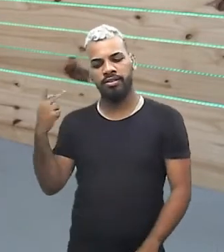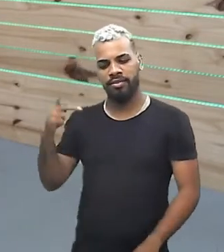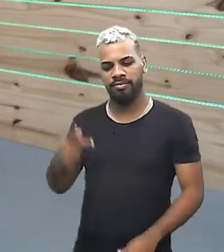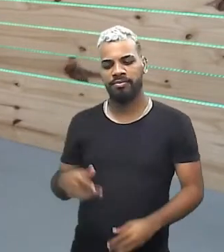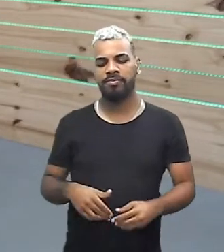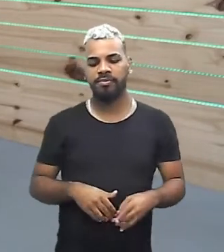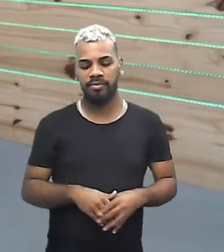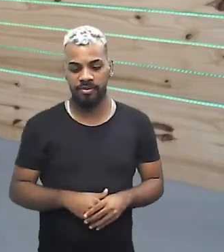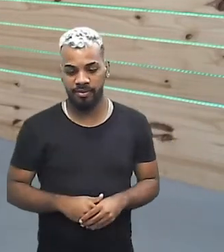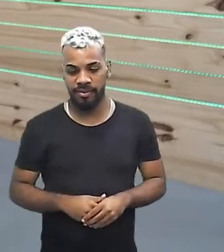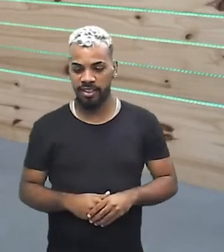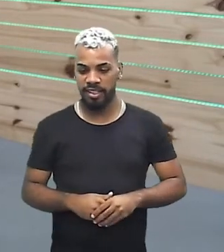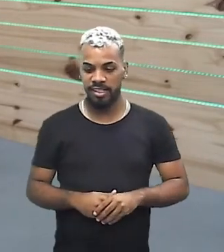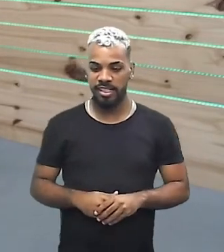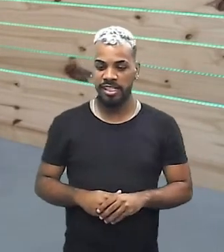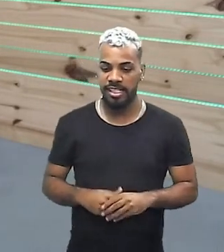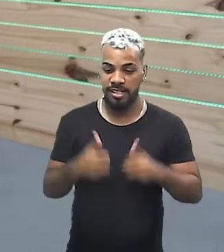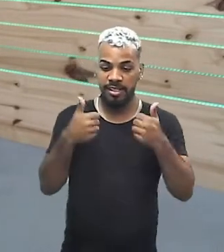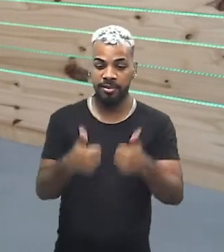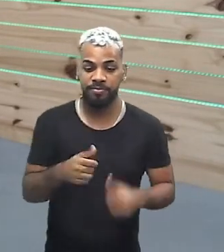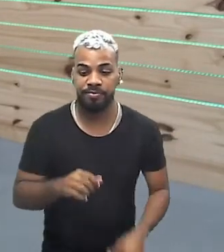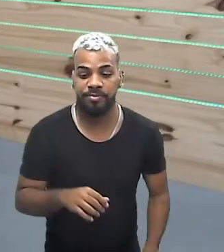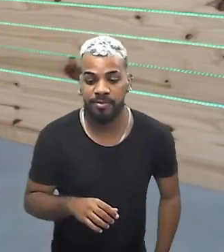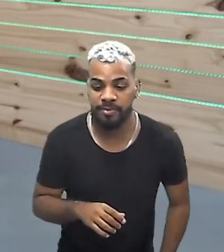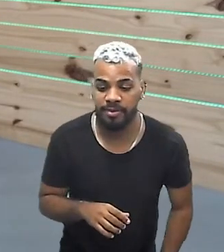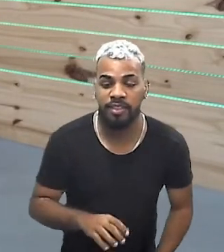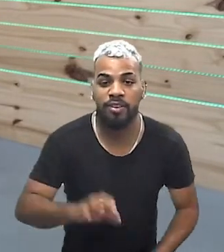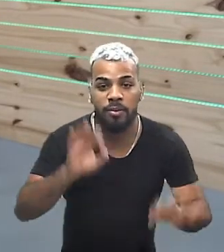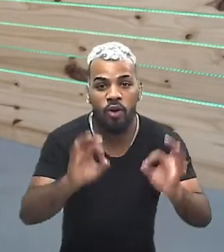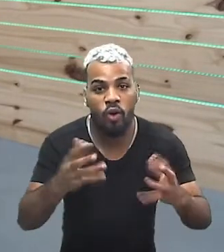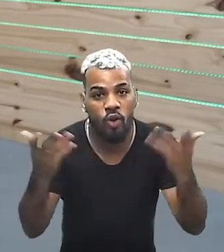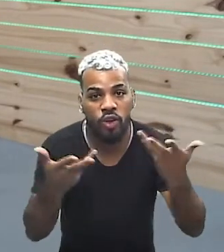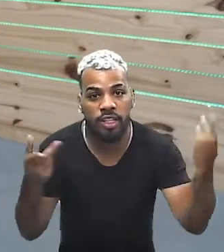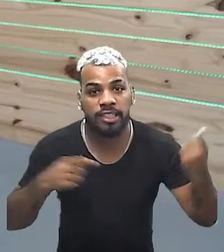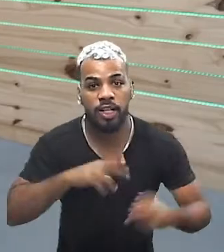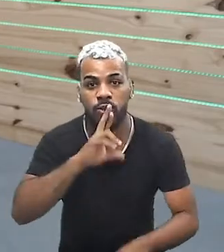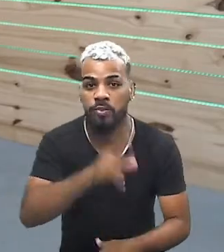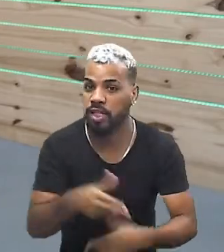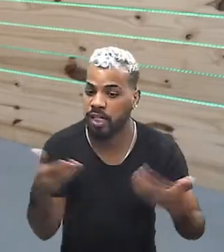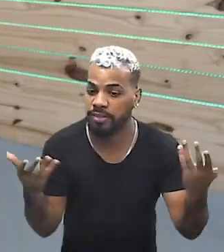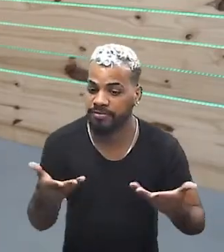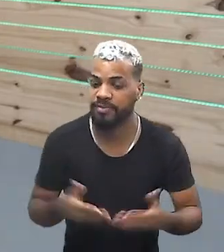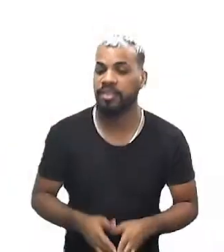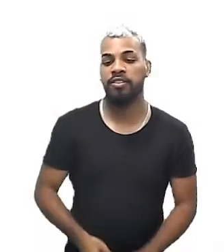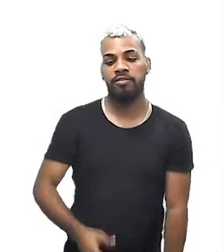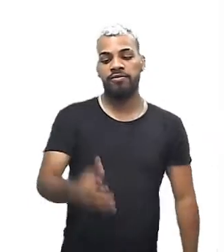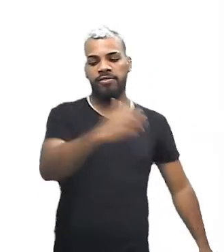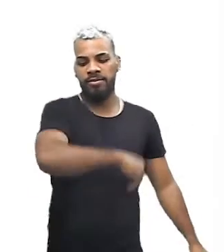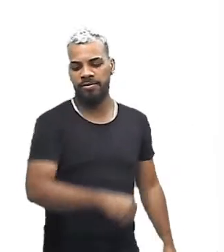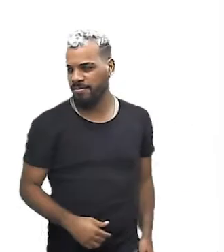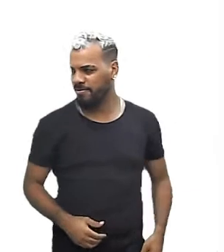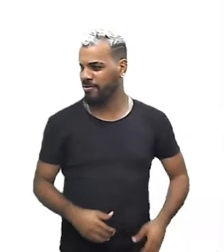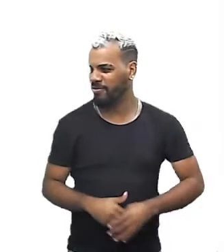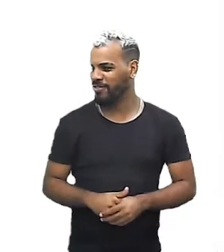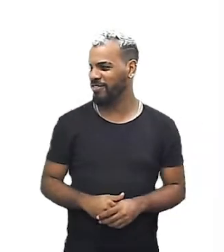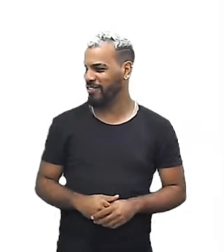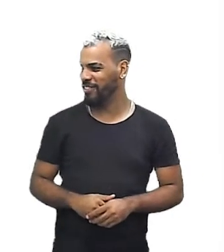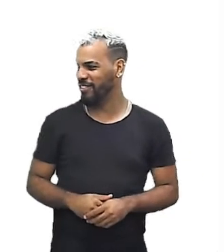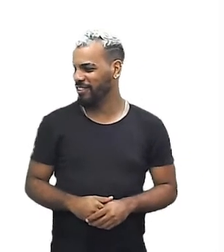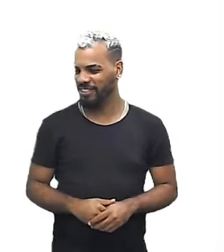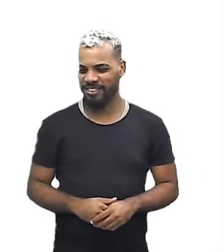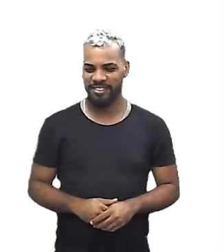ssang lá também beleza tranquilo mas vamos logo porque a gente tem umas questãozinhas para resolver já tá botando na tela aí por favor Pronto Olha